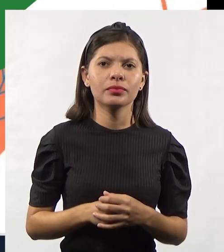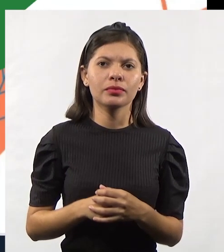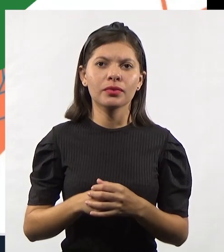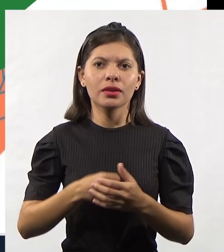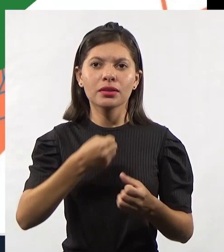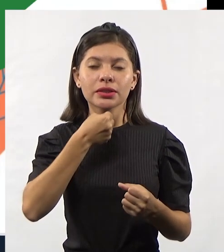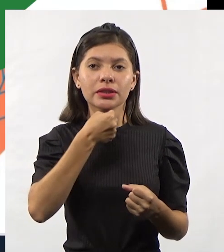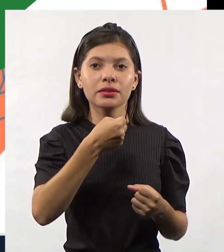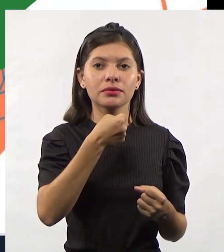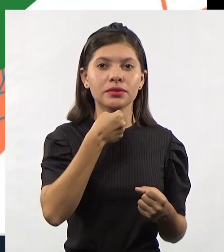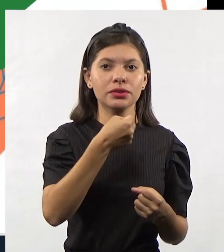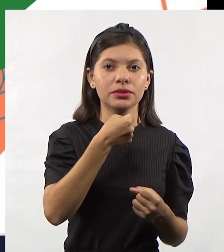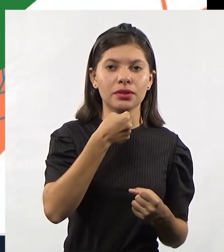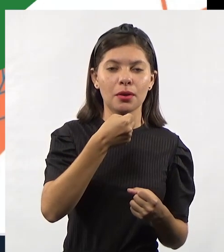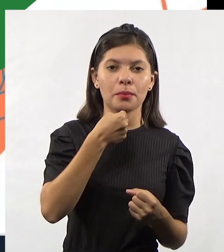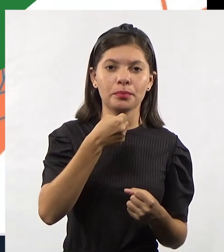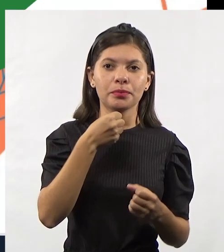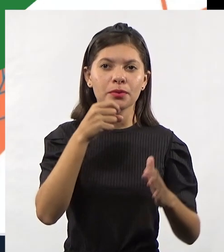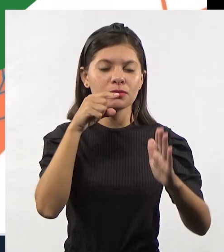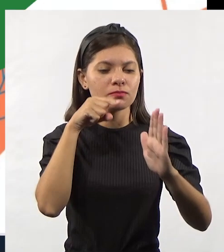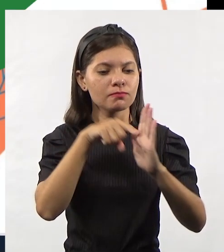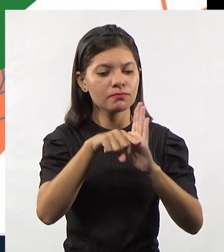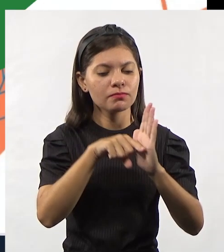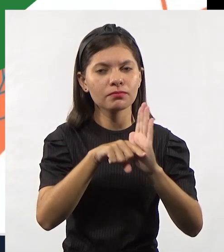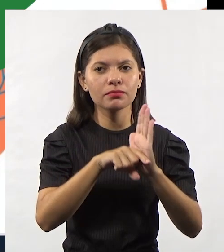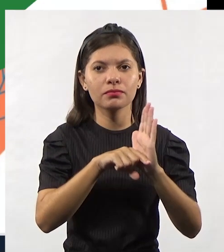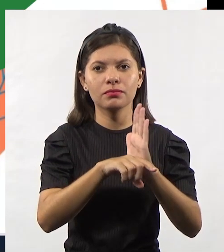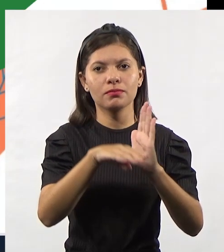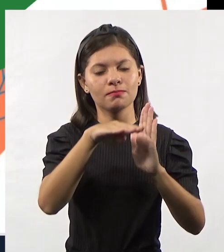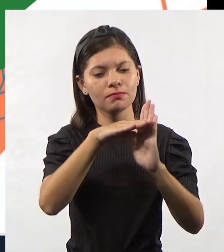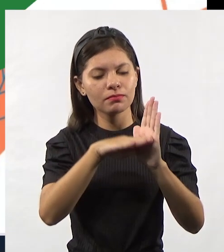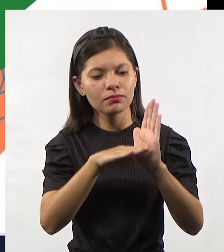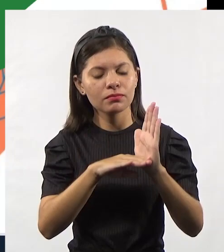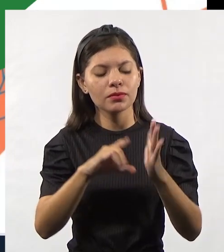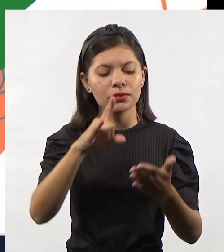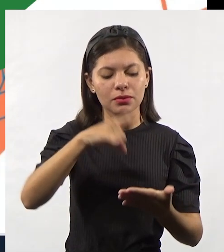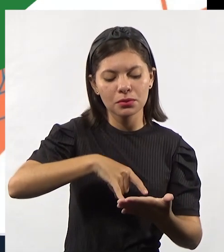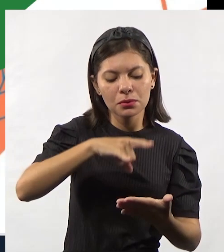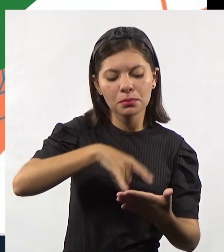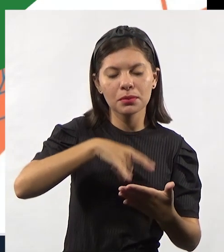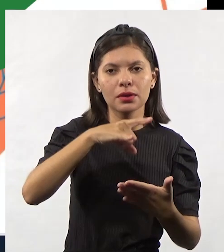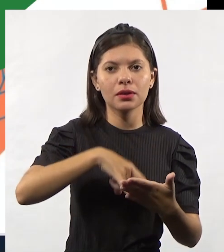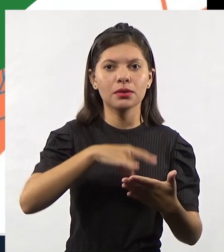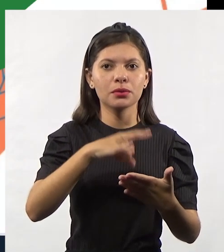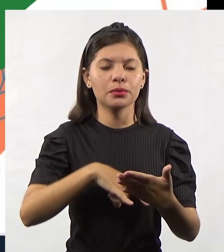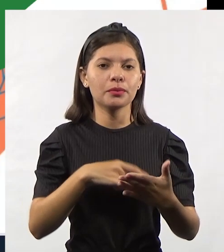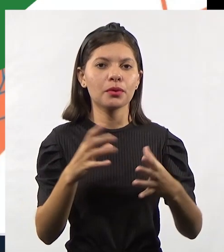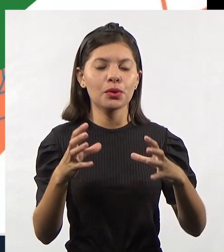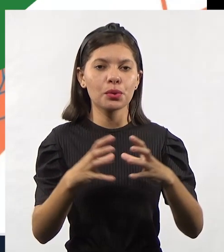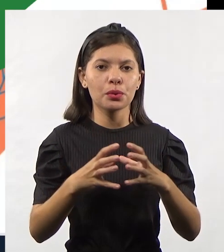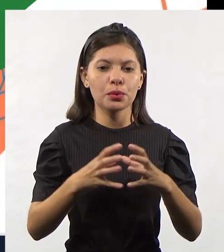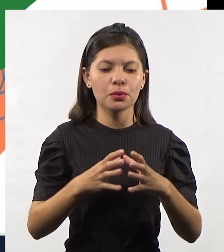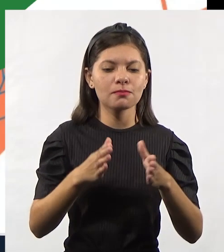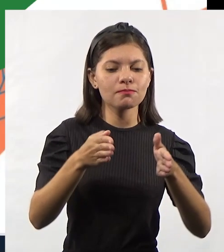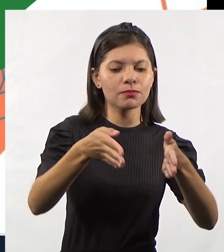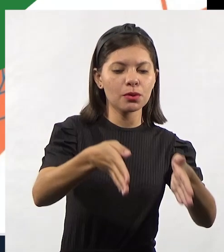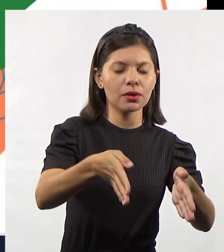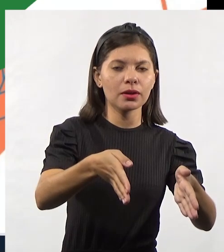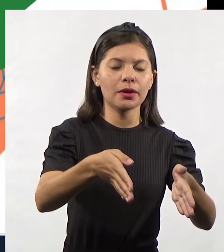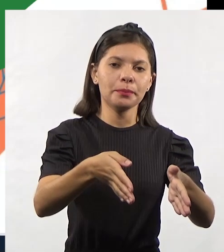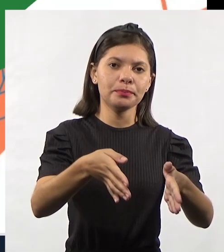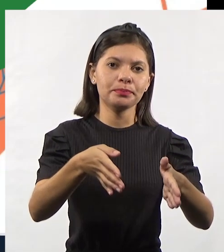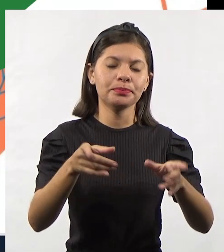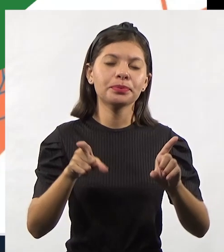instrumento de entrevista ou questionário o documento a bibliografia o grupo focal e